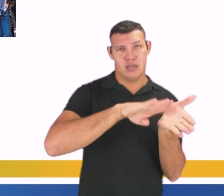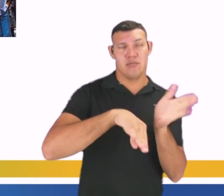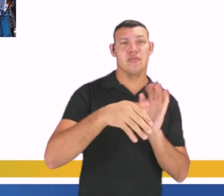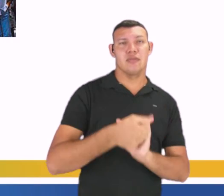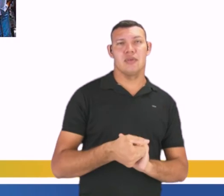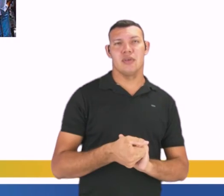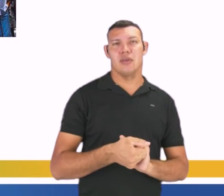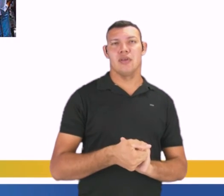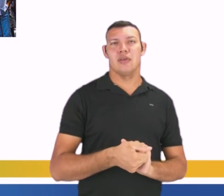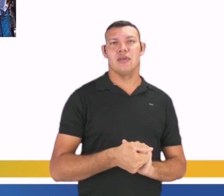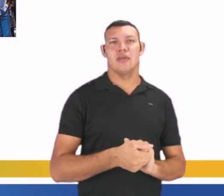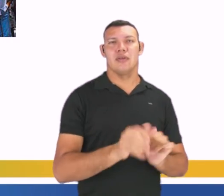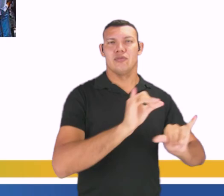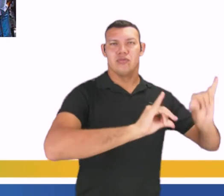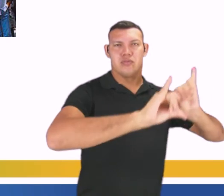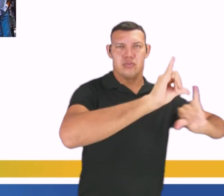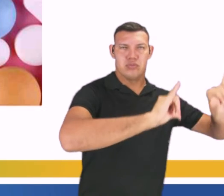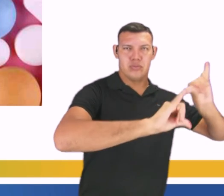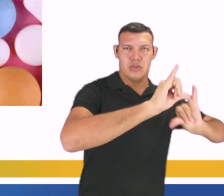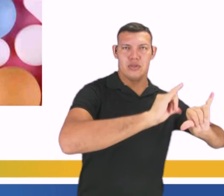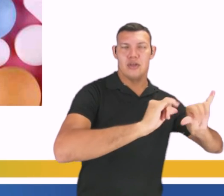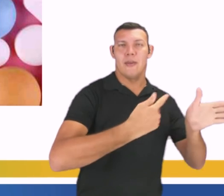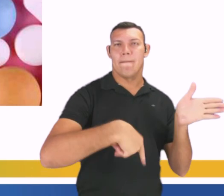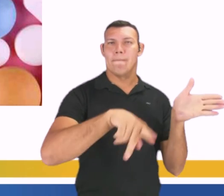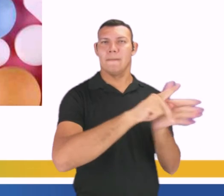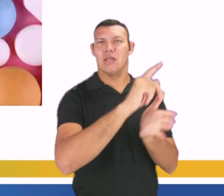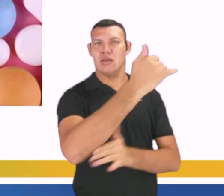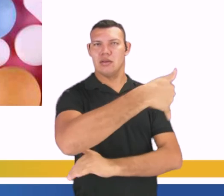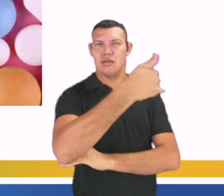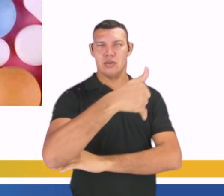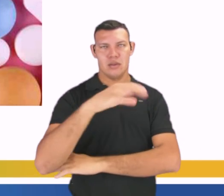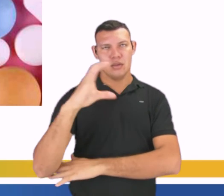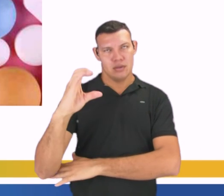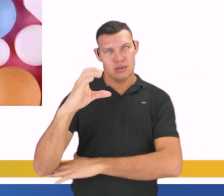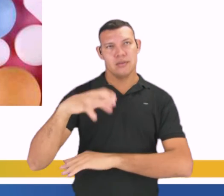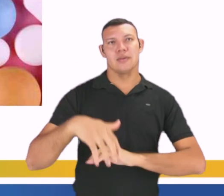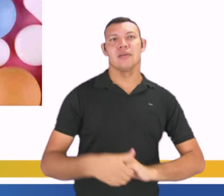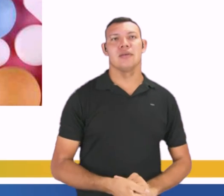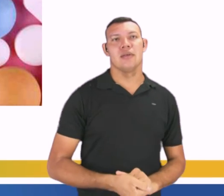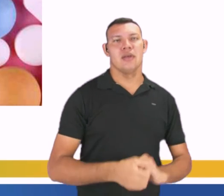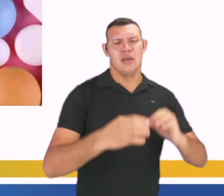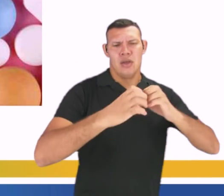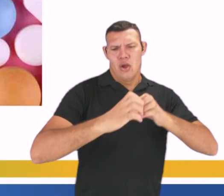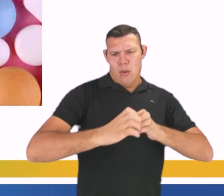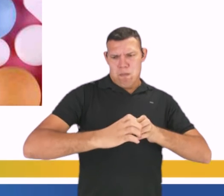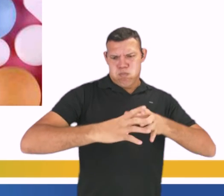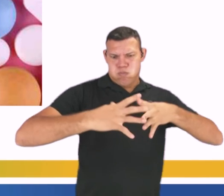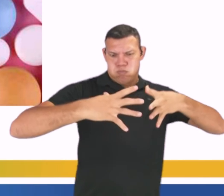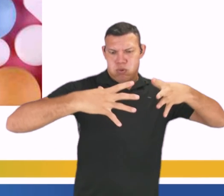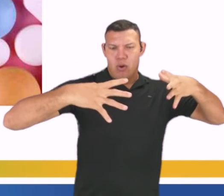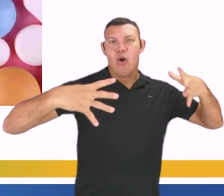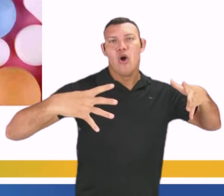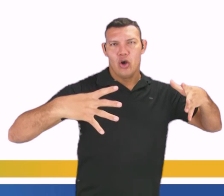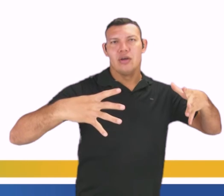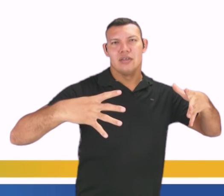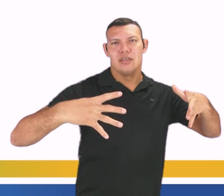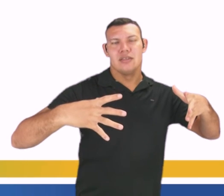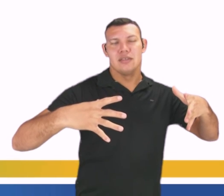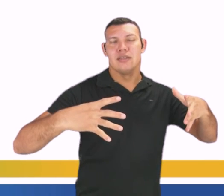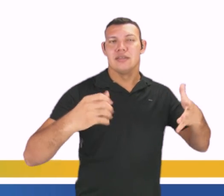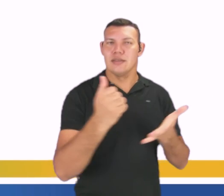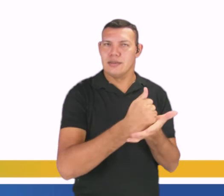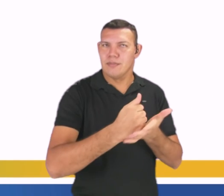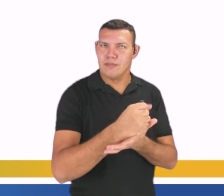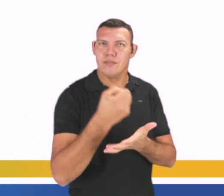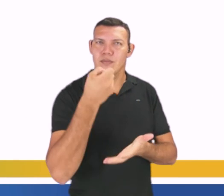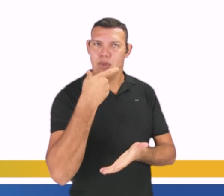nos compostos orgânicos liberados na atmosfera. E também nas explosões, na formação de medicamentos, como já foi